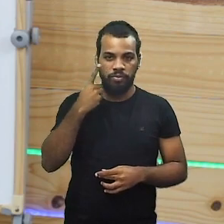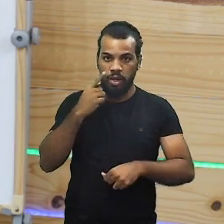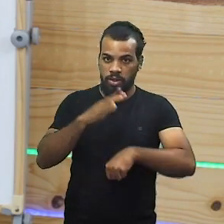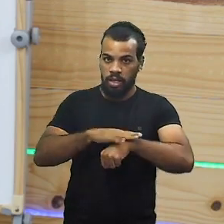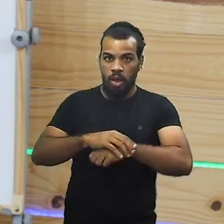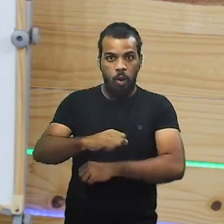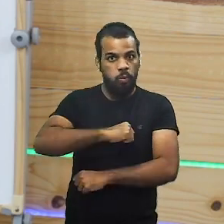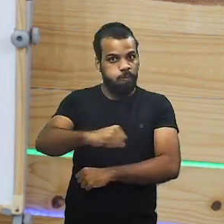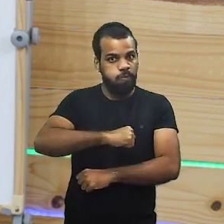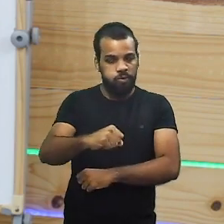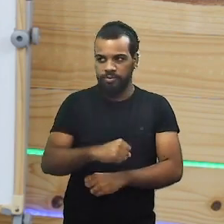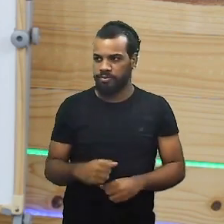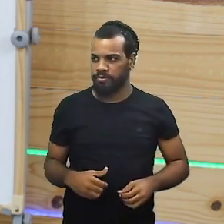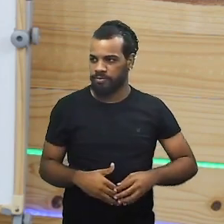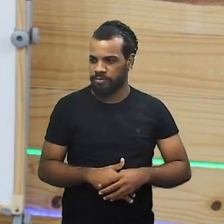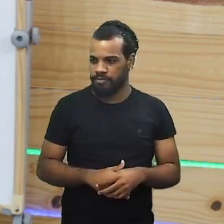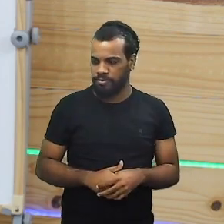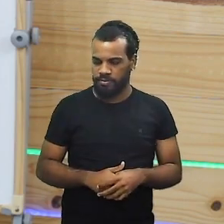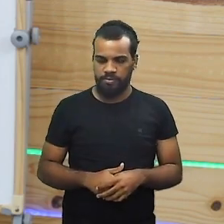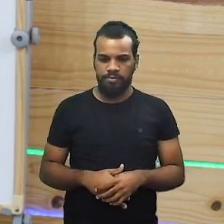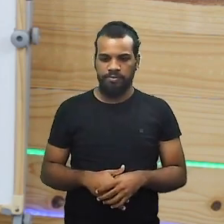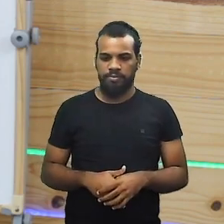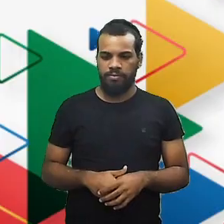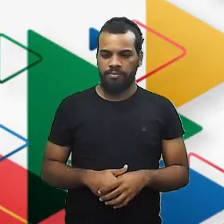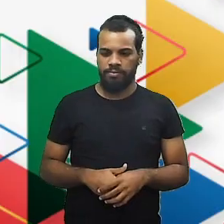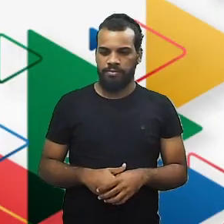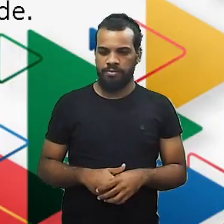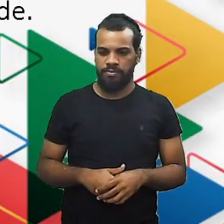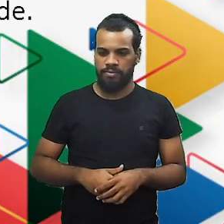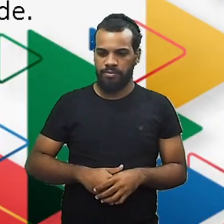está sendo contra a gente. Tela geral, Robertão?